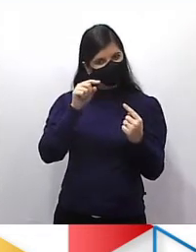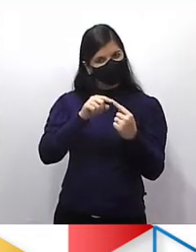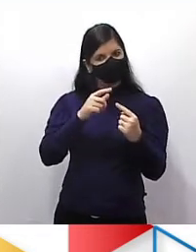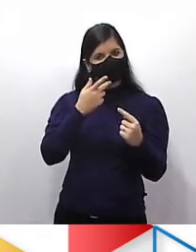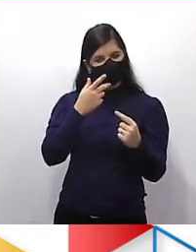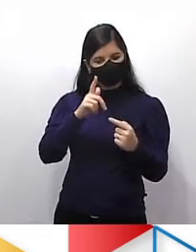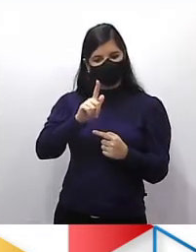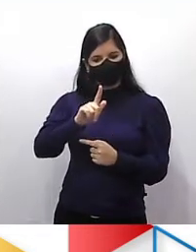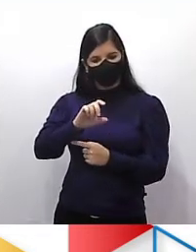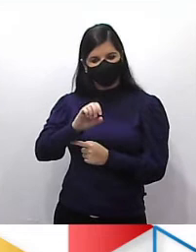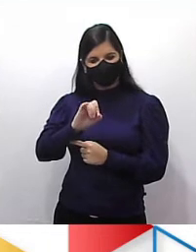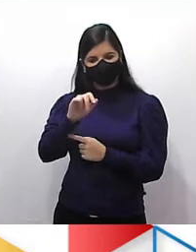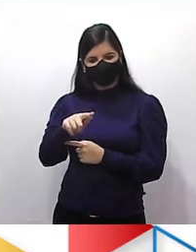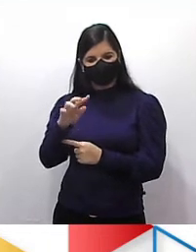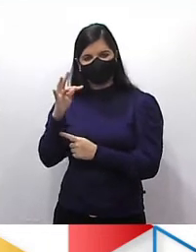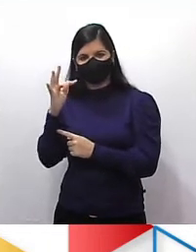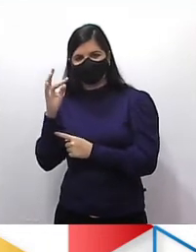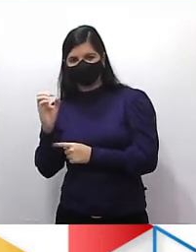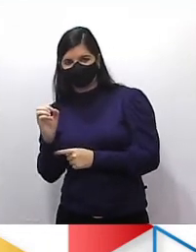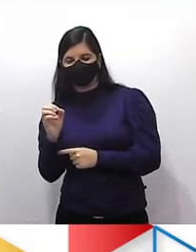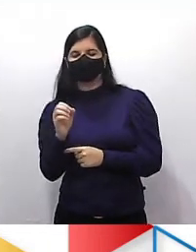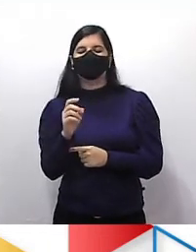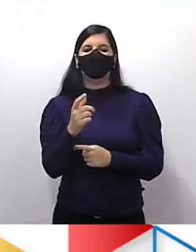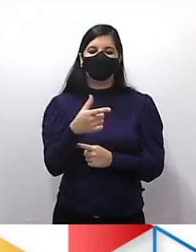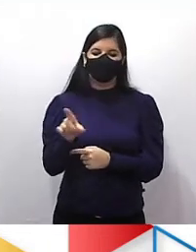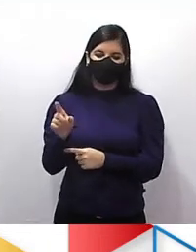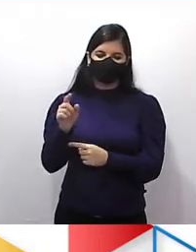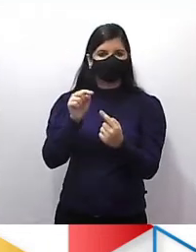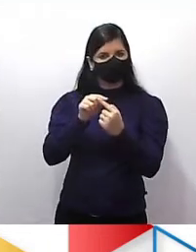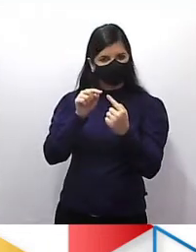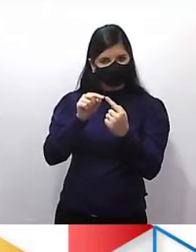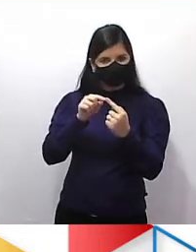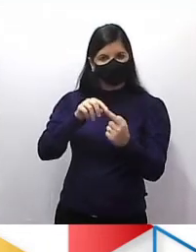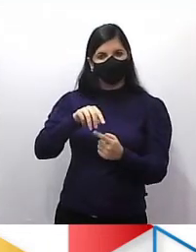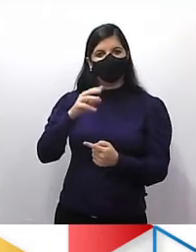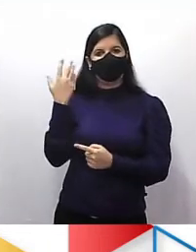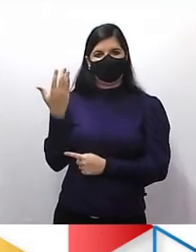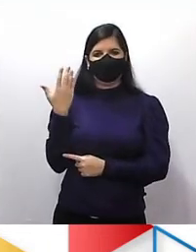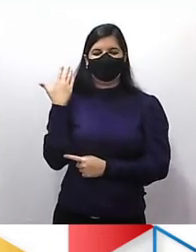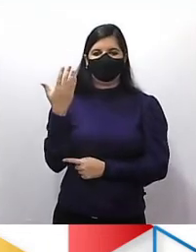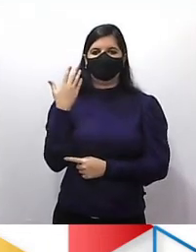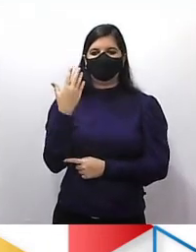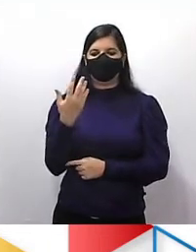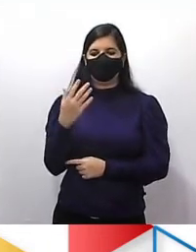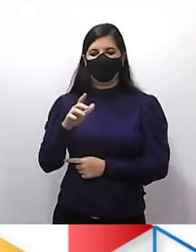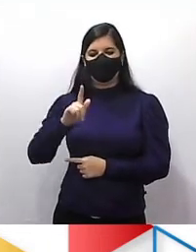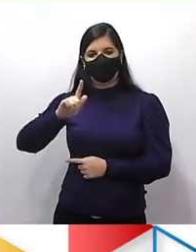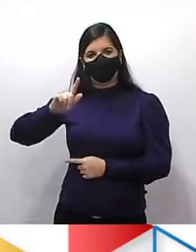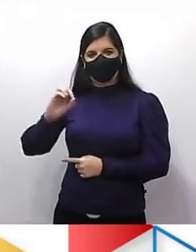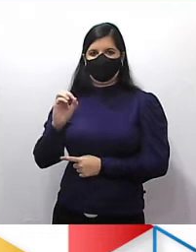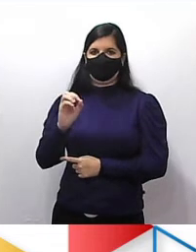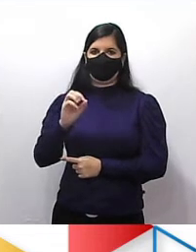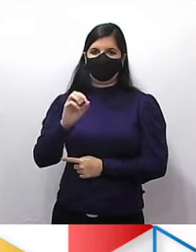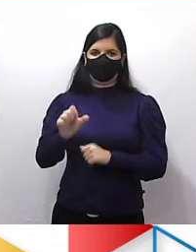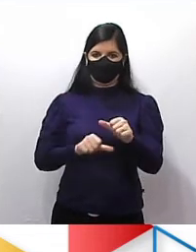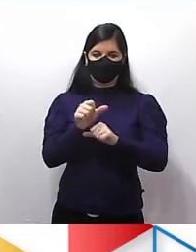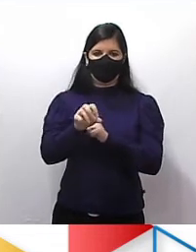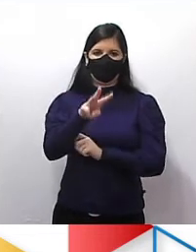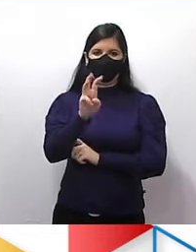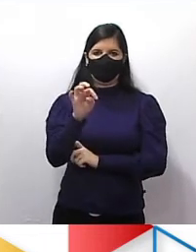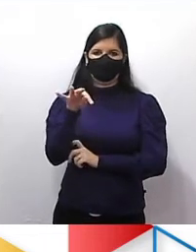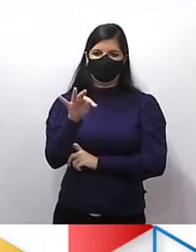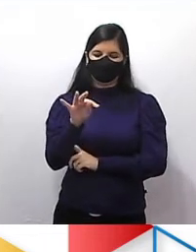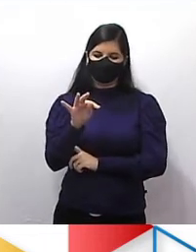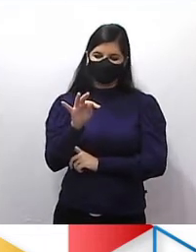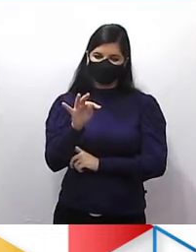going to e separei as que são ideais para o tempo do passado de go, que é went. Então, a